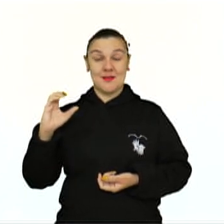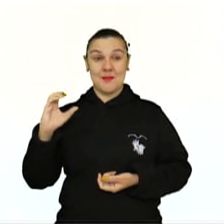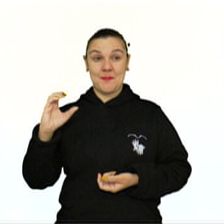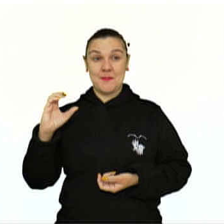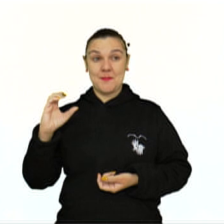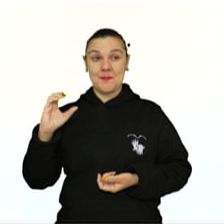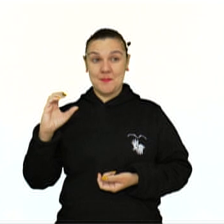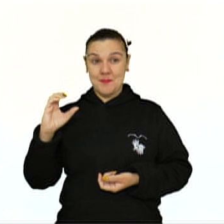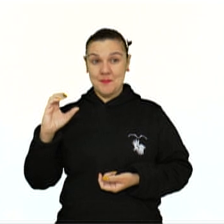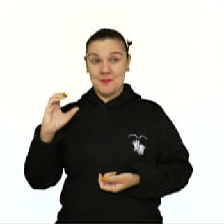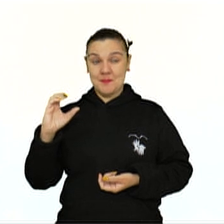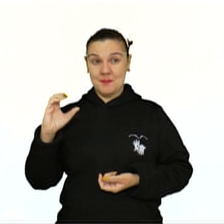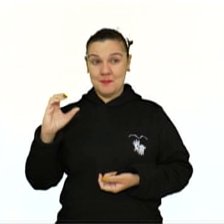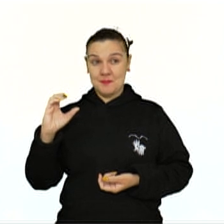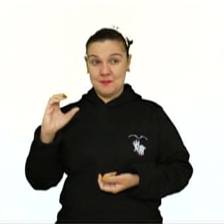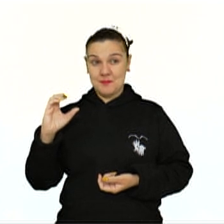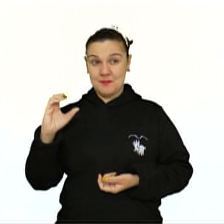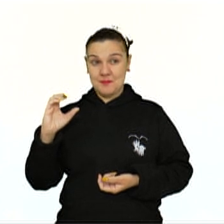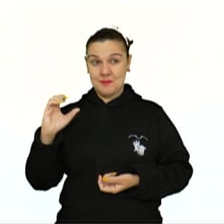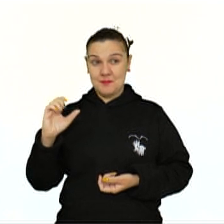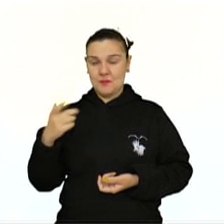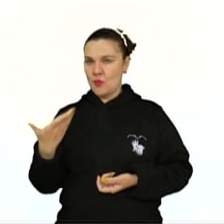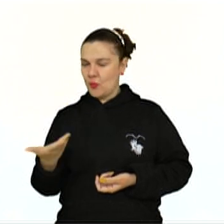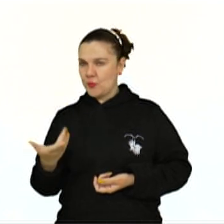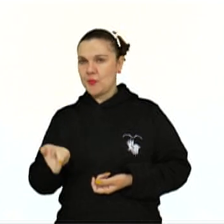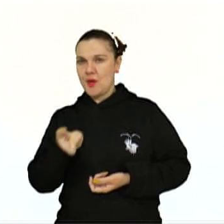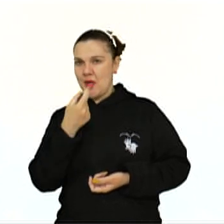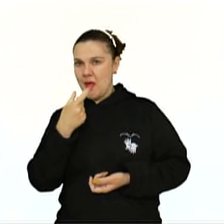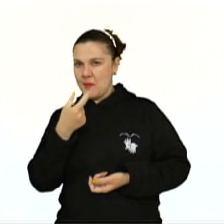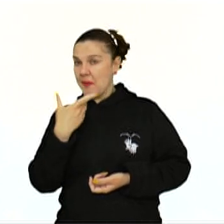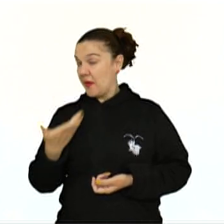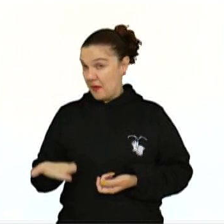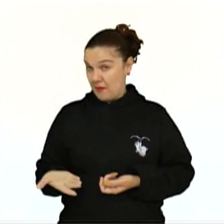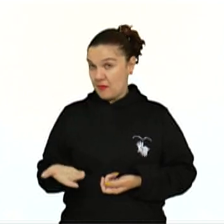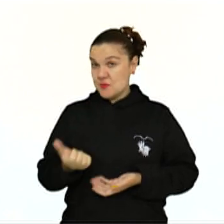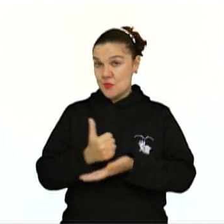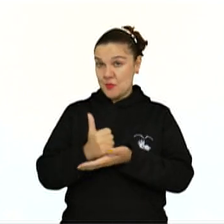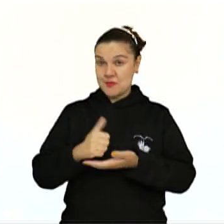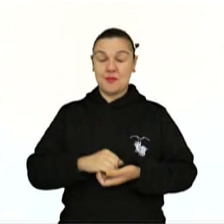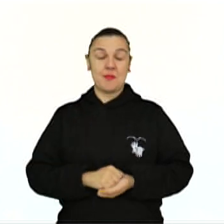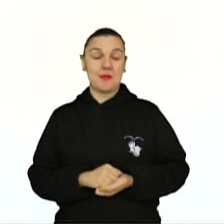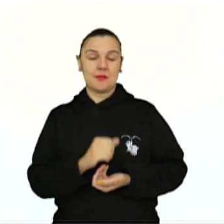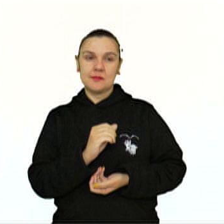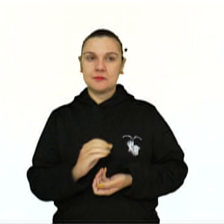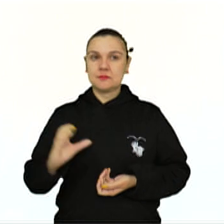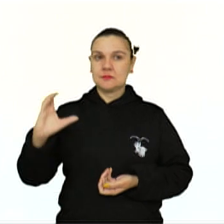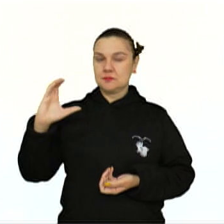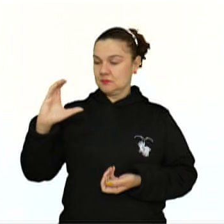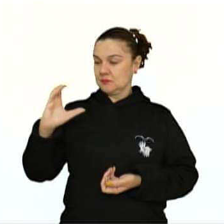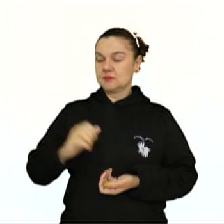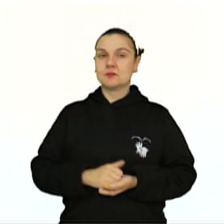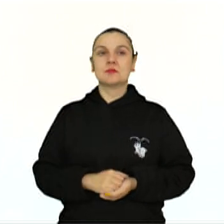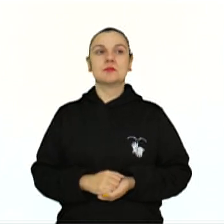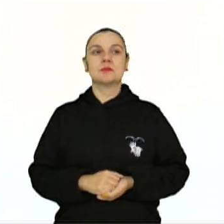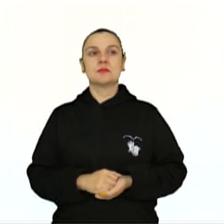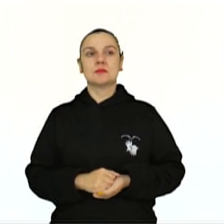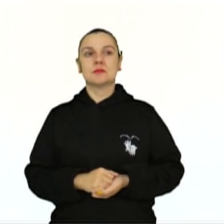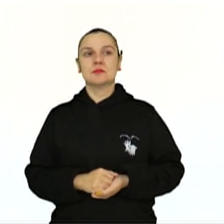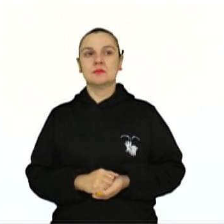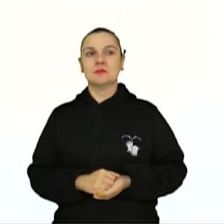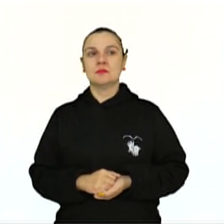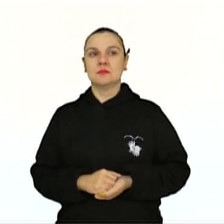Alternativa C, tomar a pastilha, ou seja, tomar um remédio, um medicamento? Ou letras D,